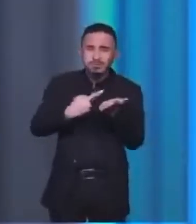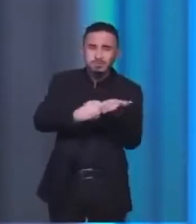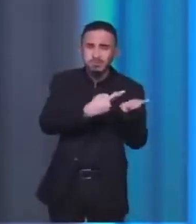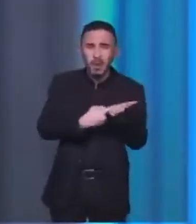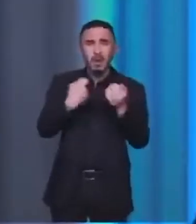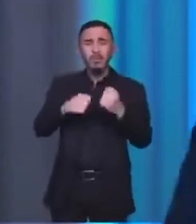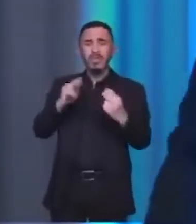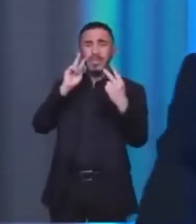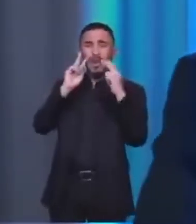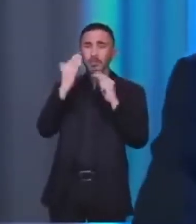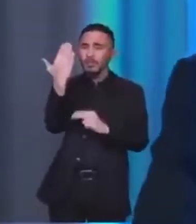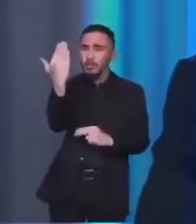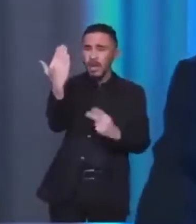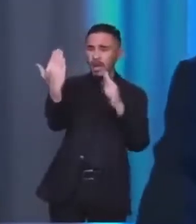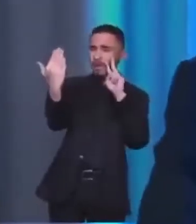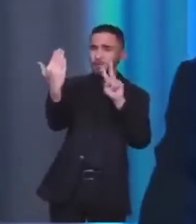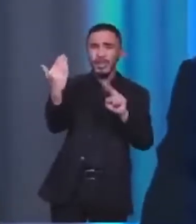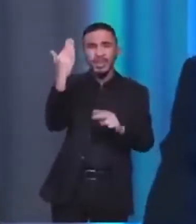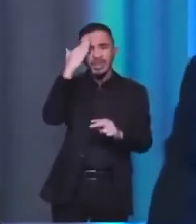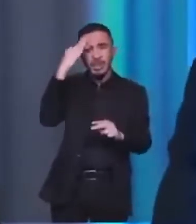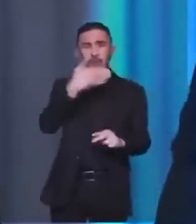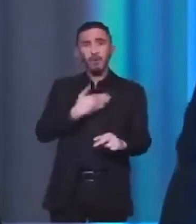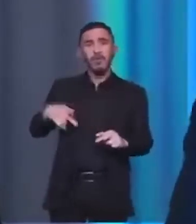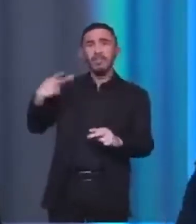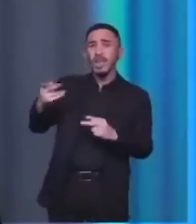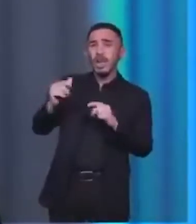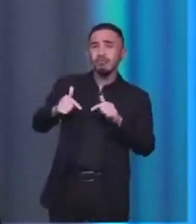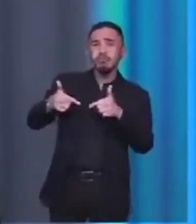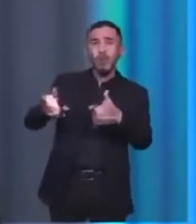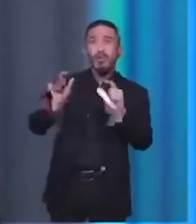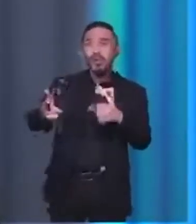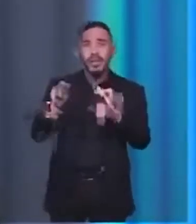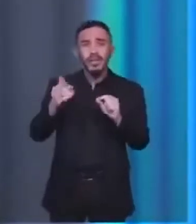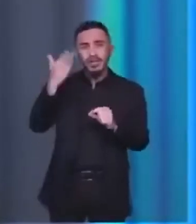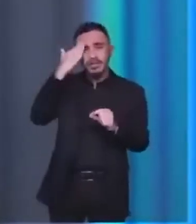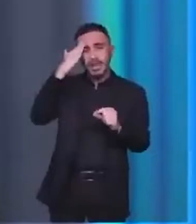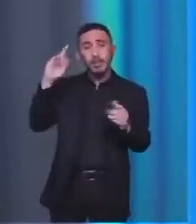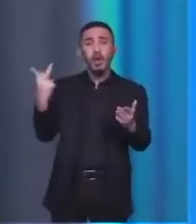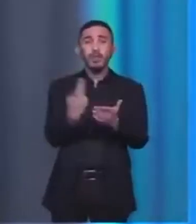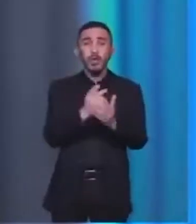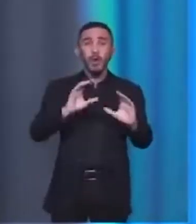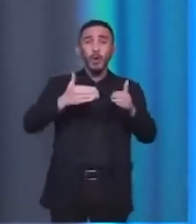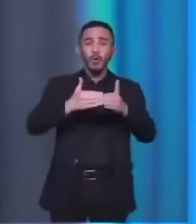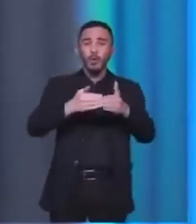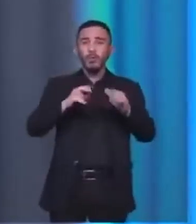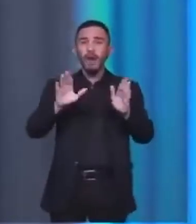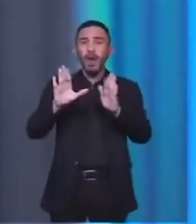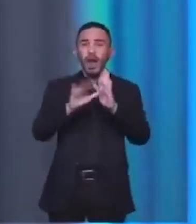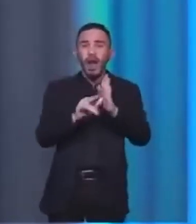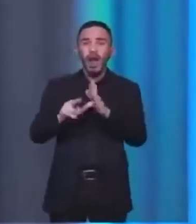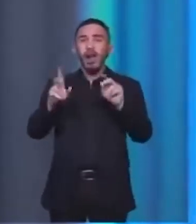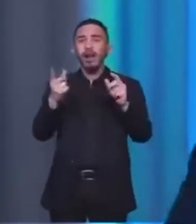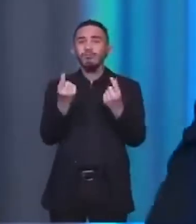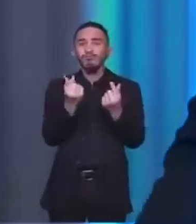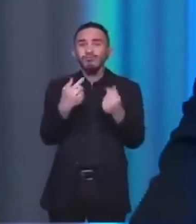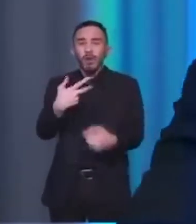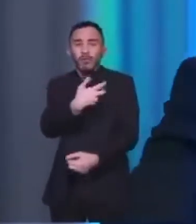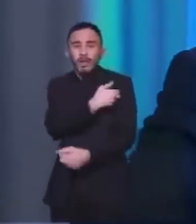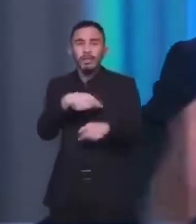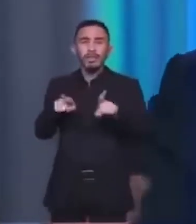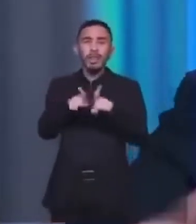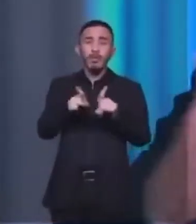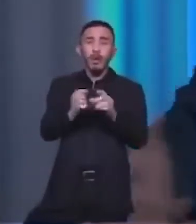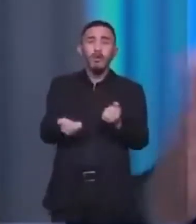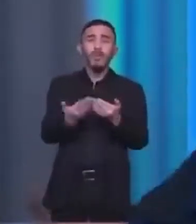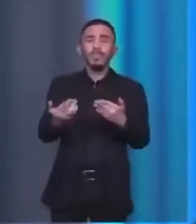no espelho e saber o que está acontecendo no governo dele. Ele saber o que foi a quadrilha da vacina. O que foi o